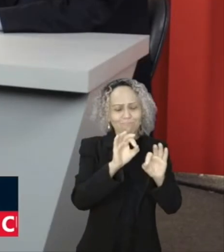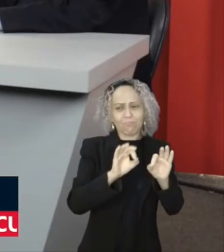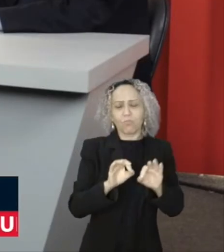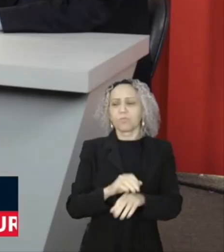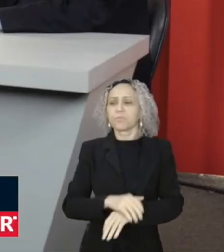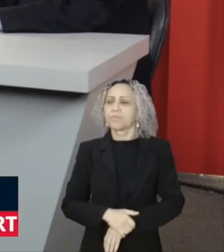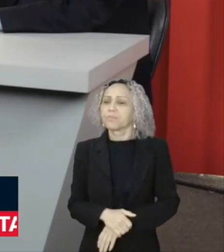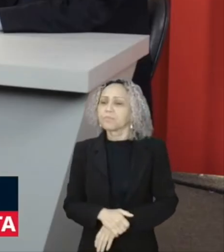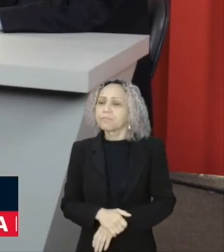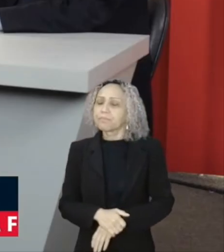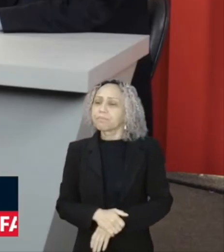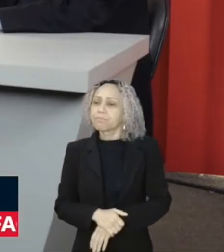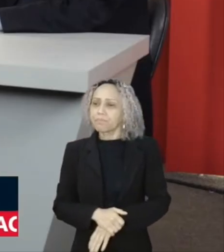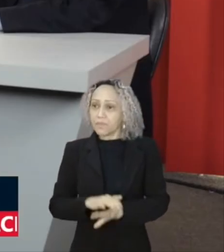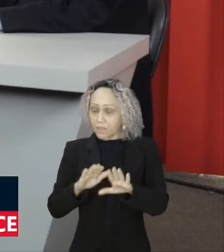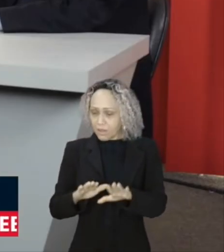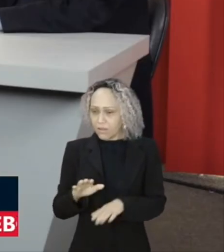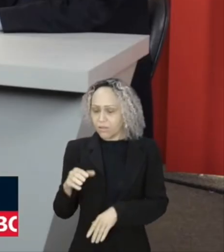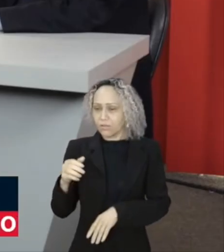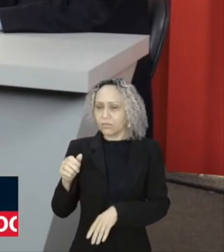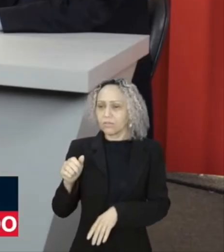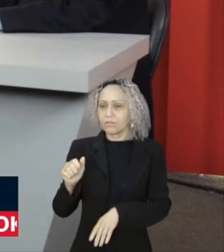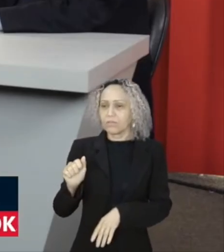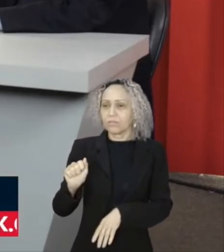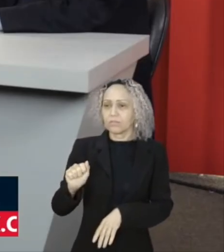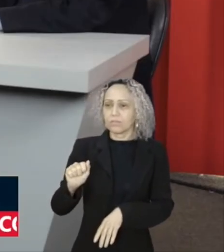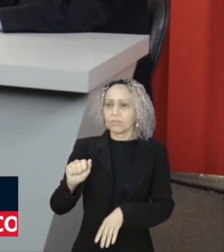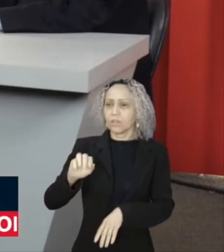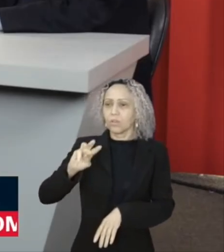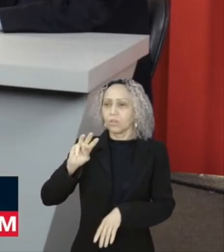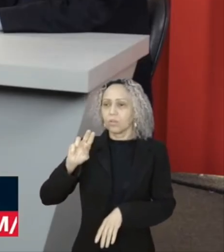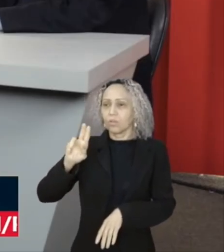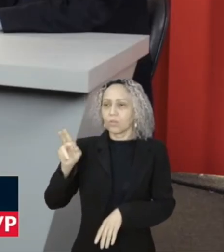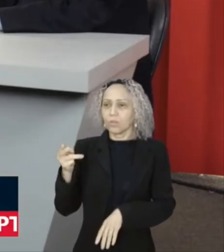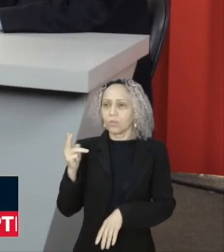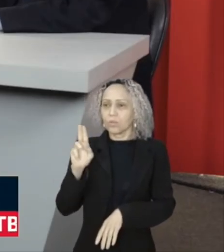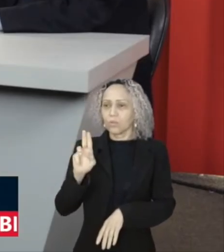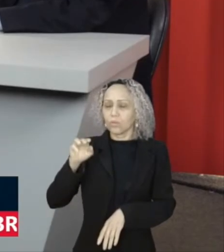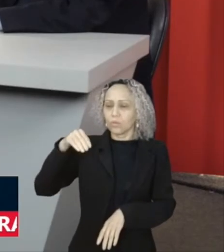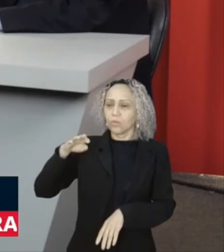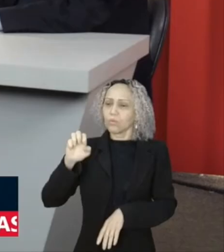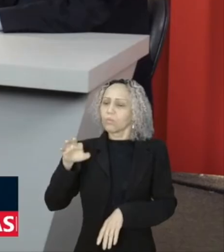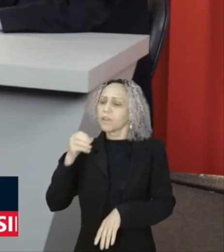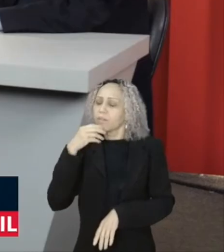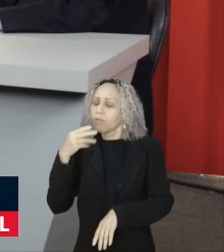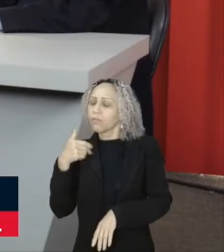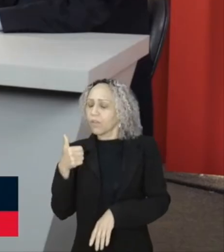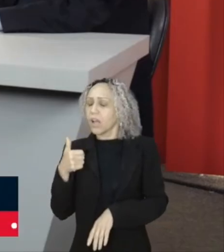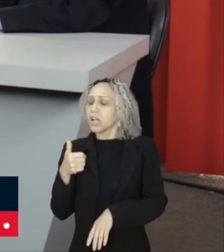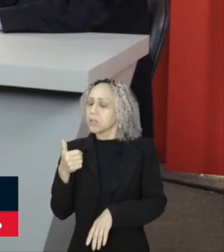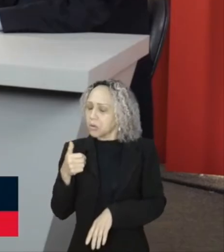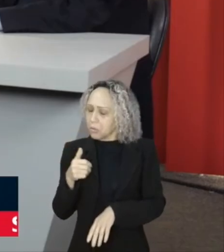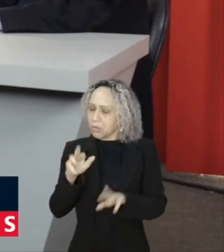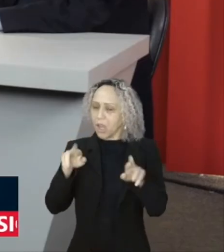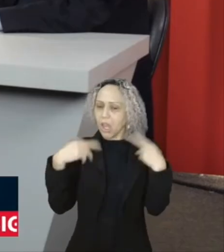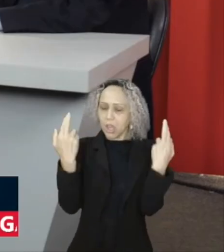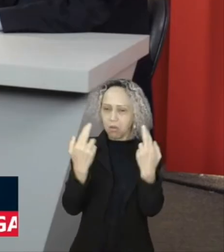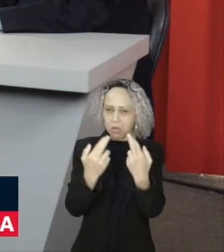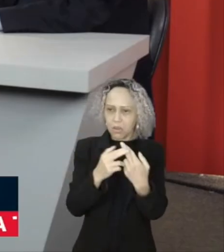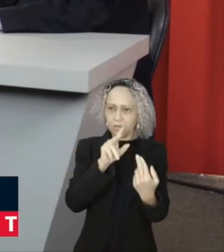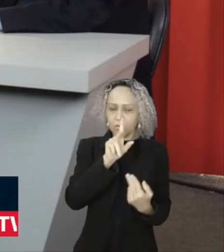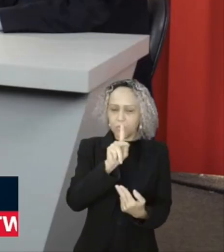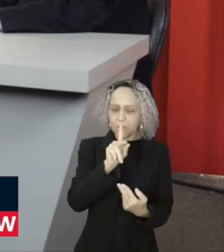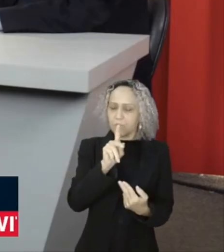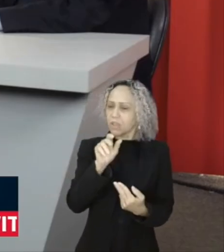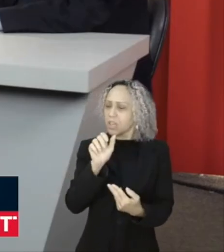reunião lá no PPA foi muito boa, ele comenta, ele é lá de Boa Vista. O Ronaldo Stresser falou que participou ativamente das votações